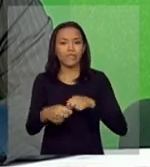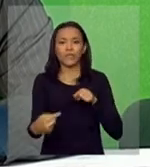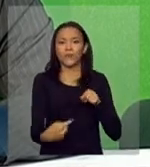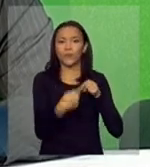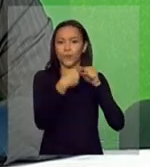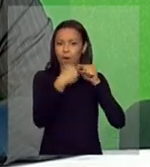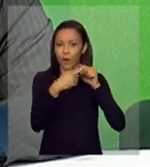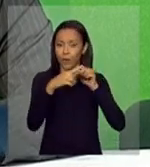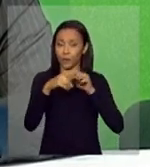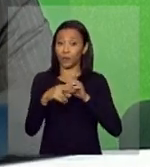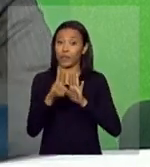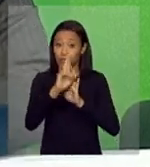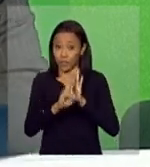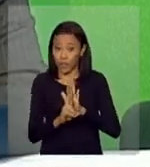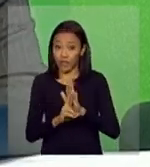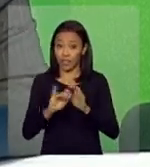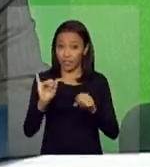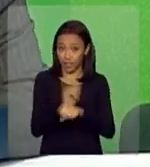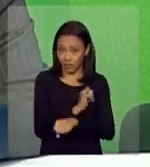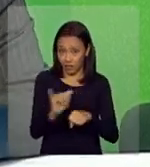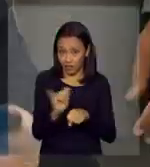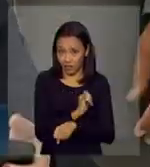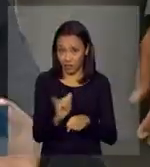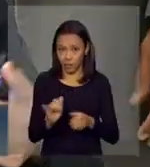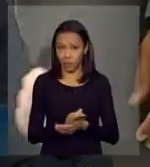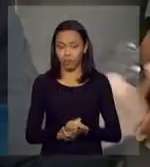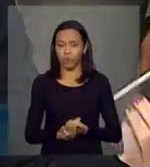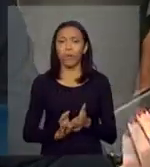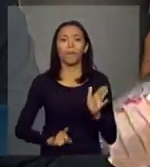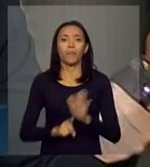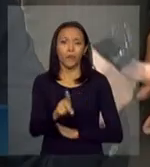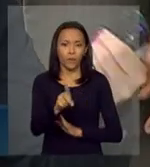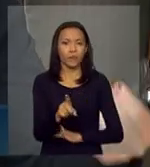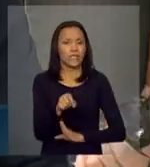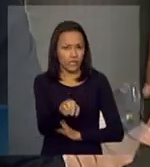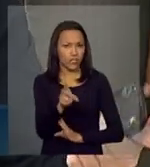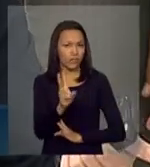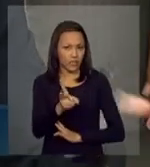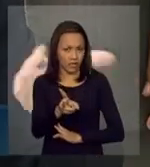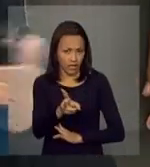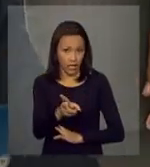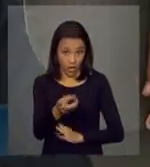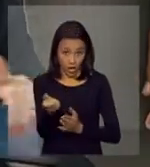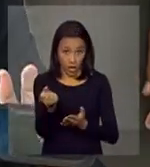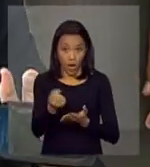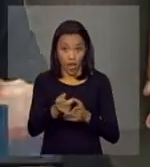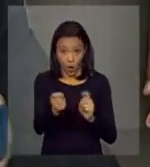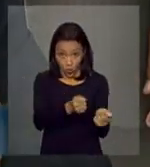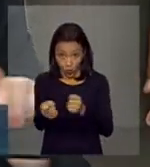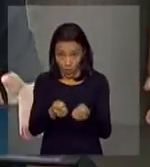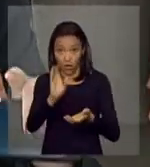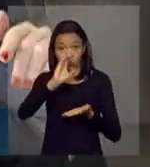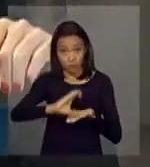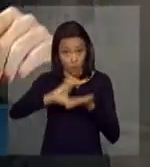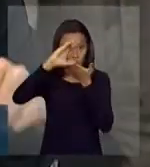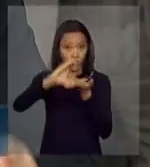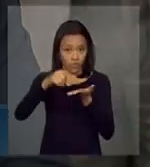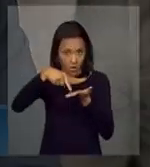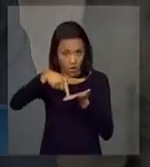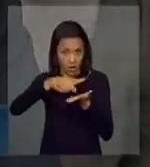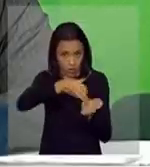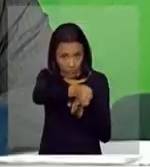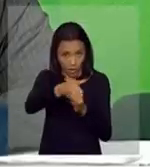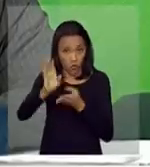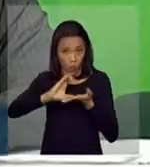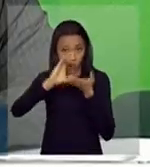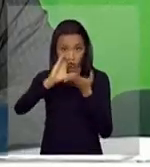princípios e técnicas. Eles também vão ser regidos pelo conselho que vocês vão criar e pela agência, nenhuma alteração